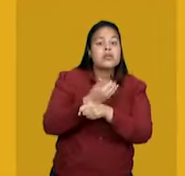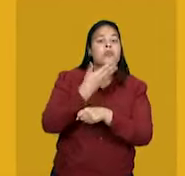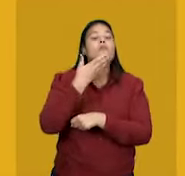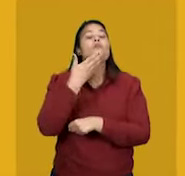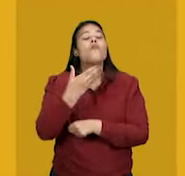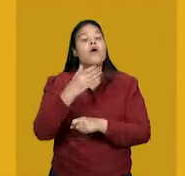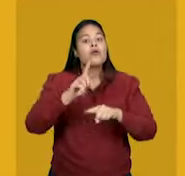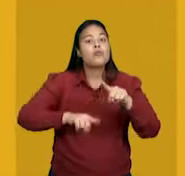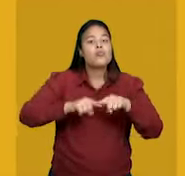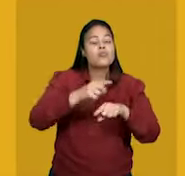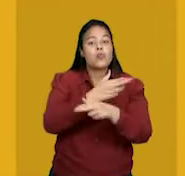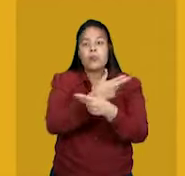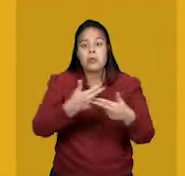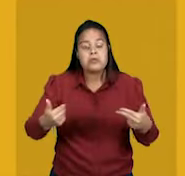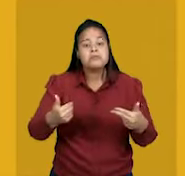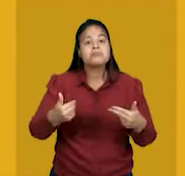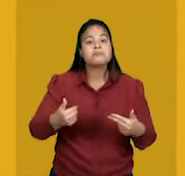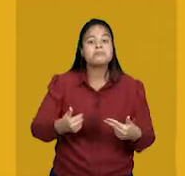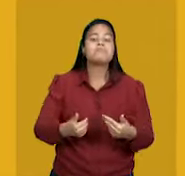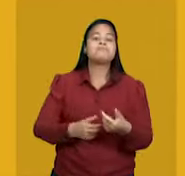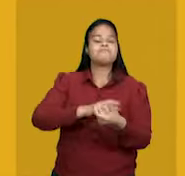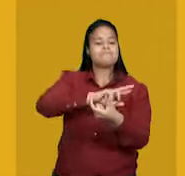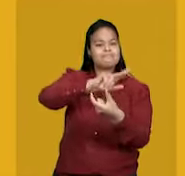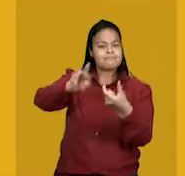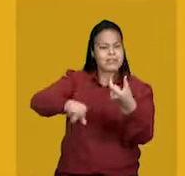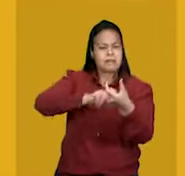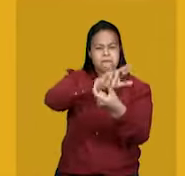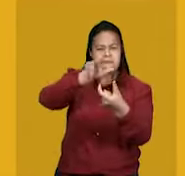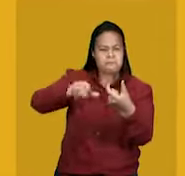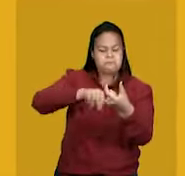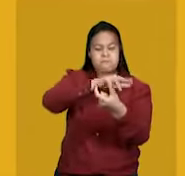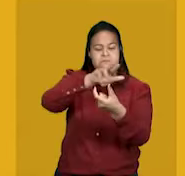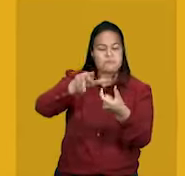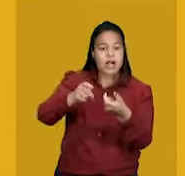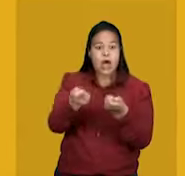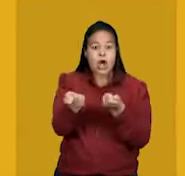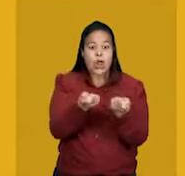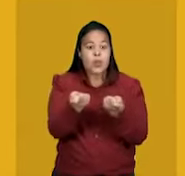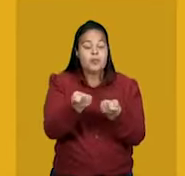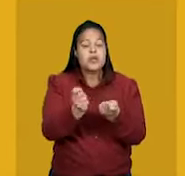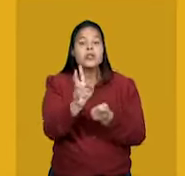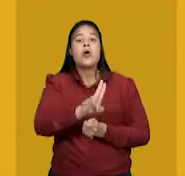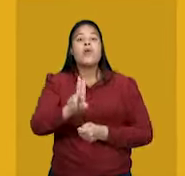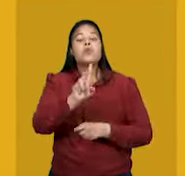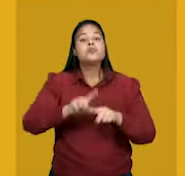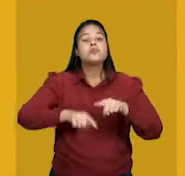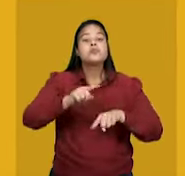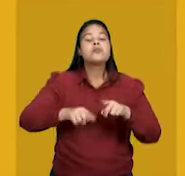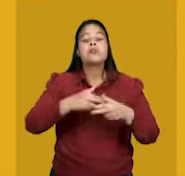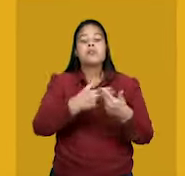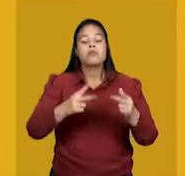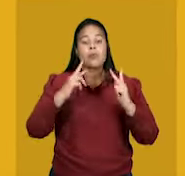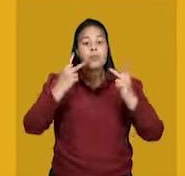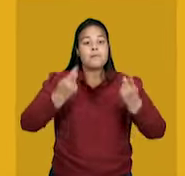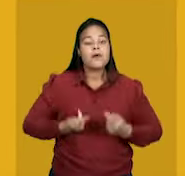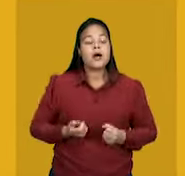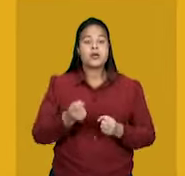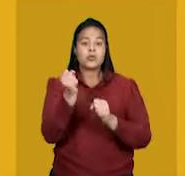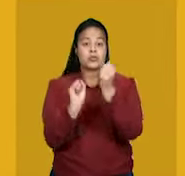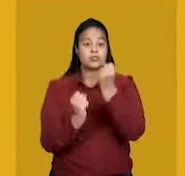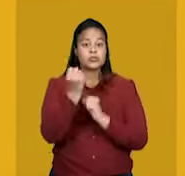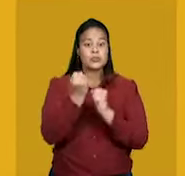instrumentos de um ou mais ofícios ou domínios da atividade humana, por exemplo, indústria,